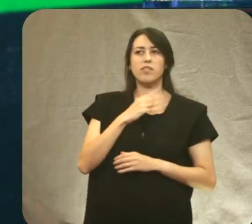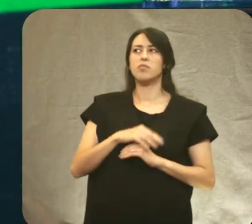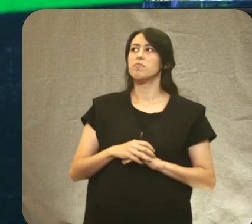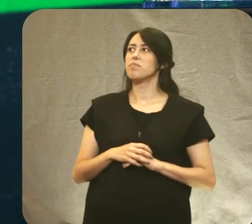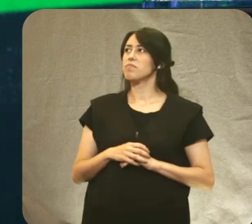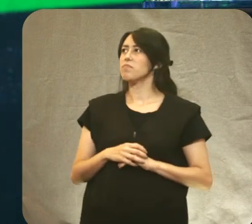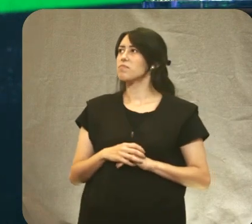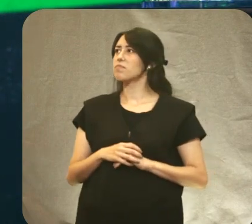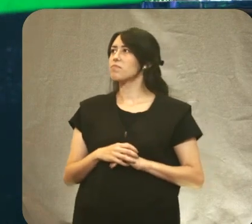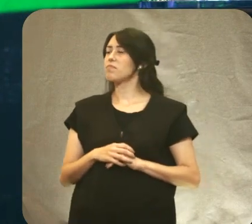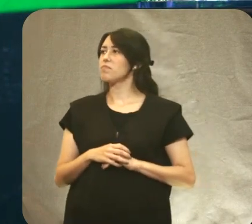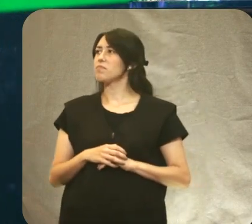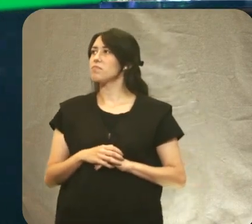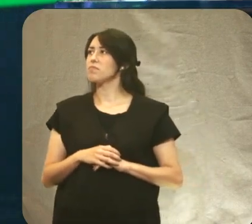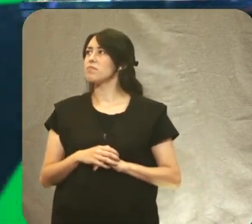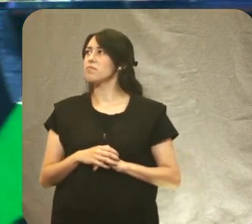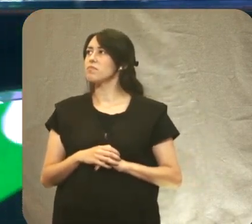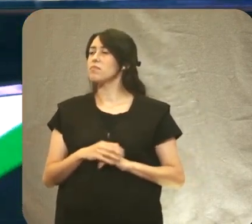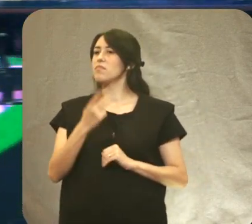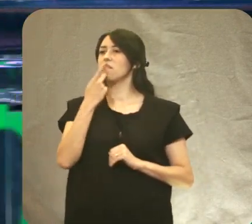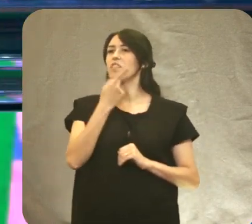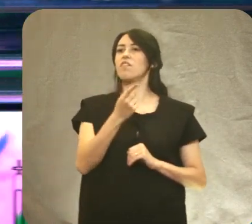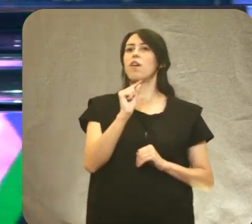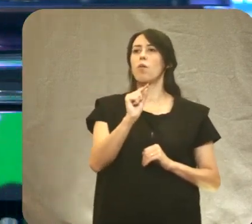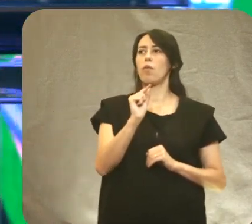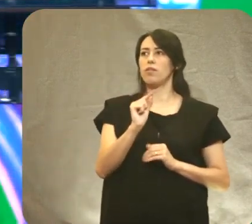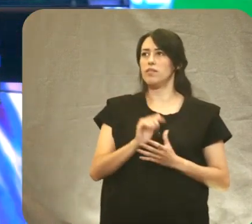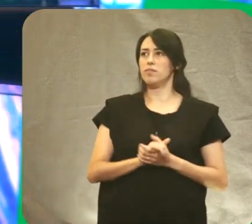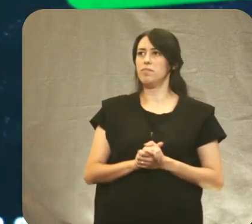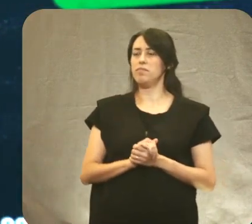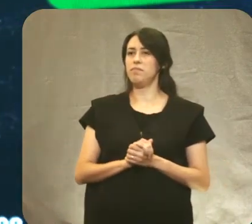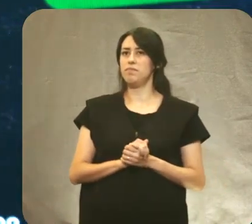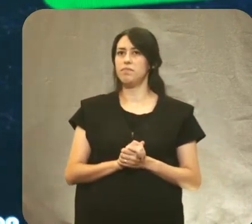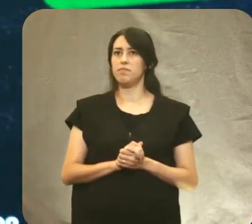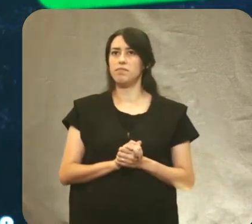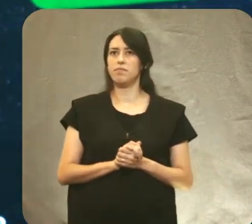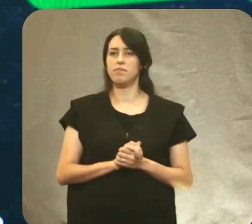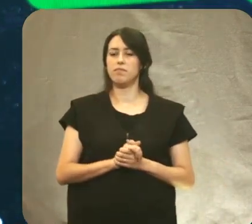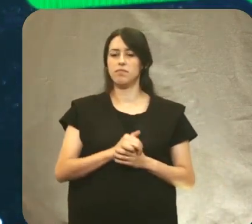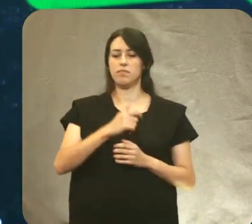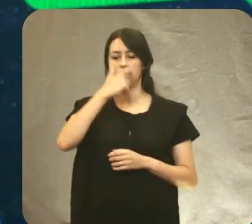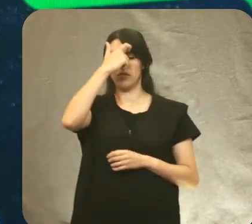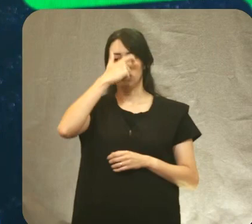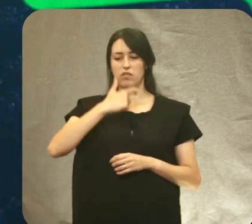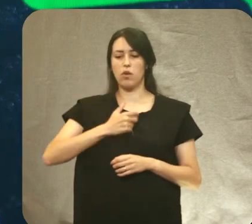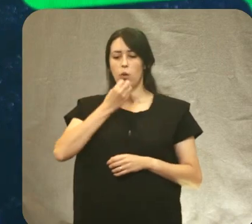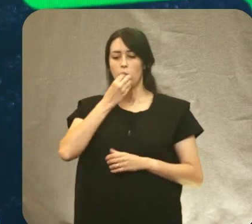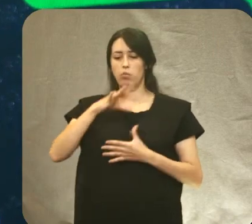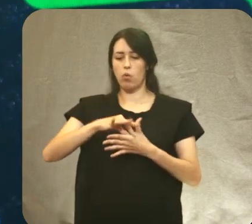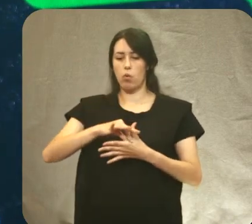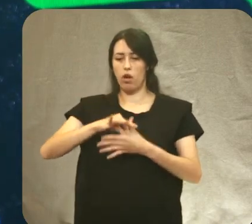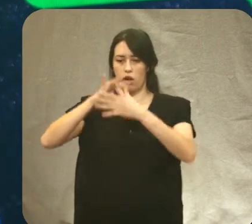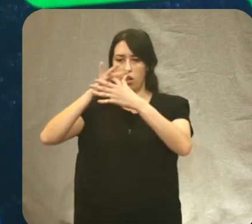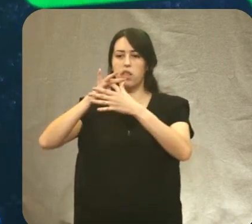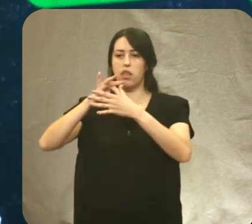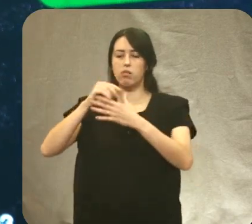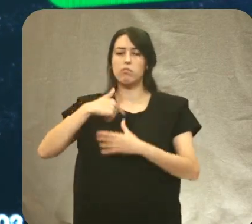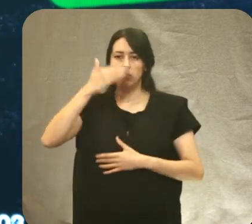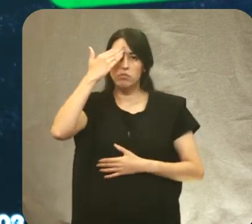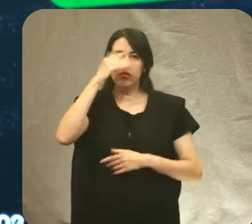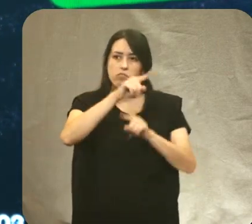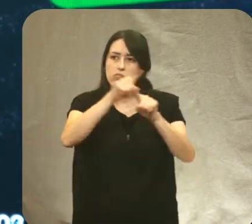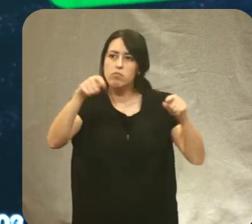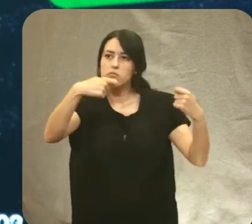Monge Executivo. Ele falava que o bom líder é aquele que compreende as necessidades dos seus liderados e os